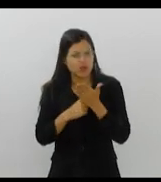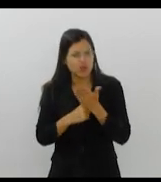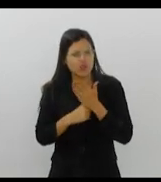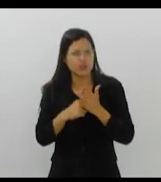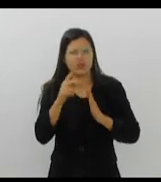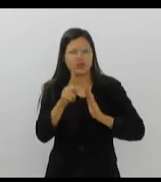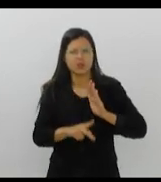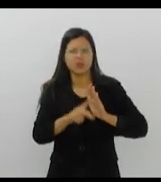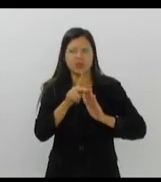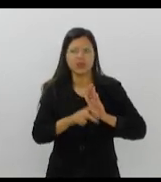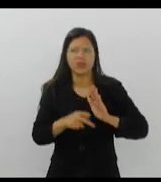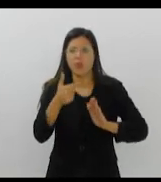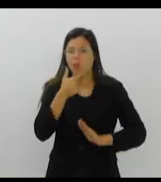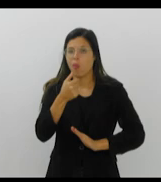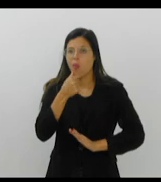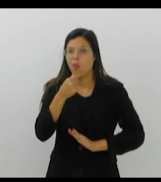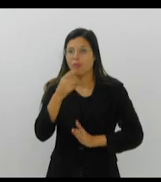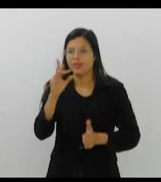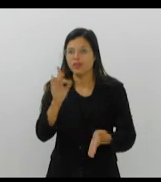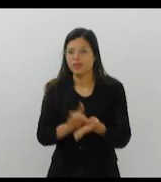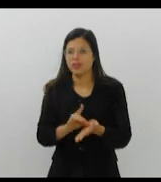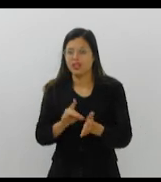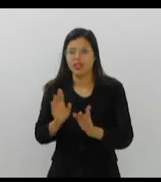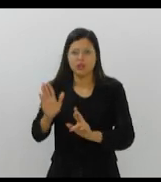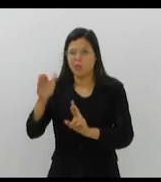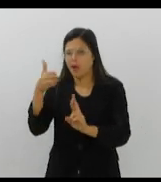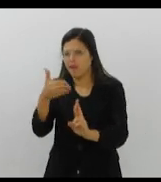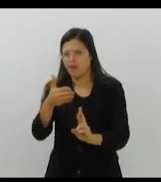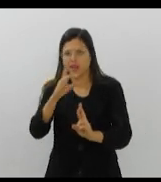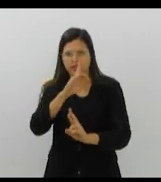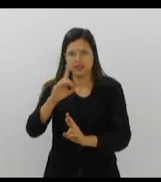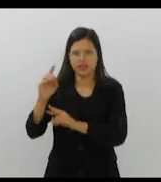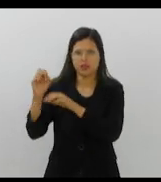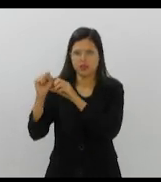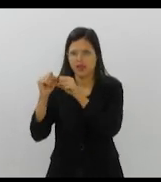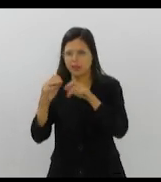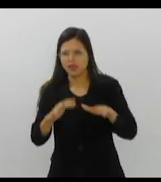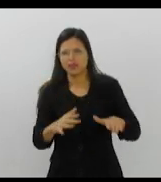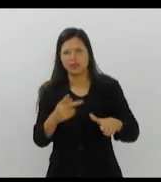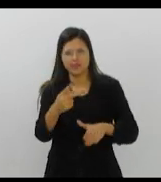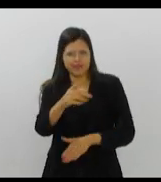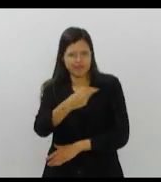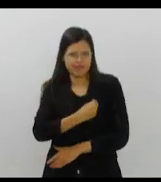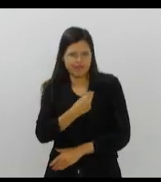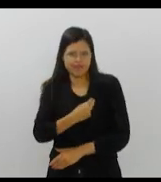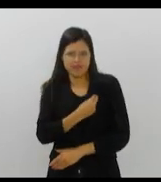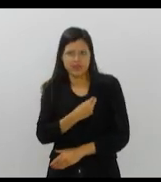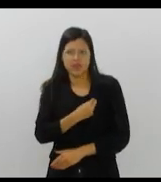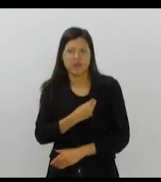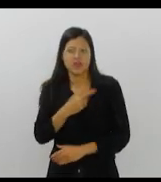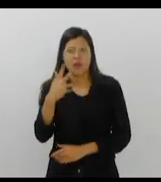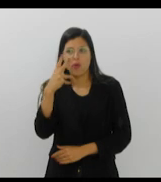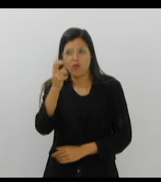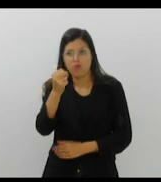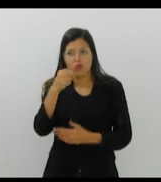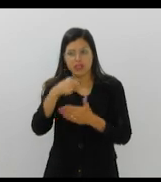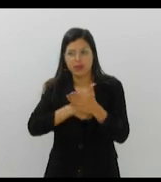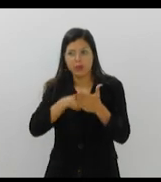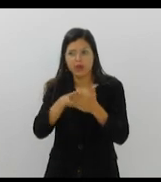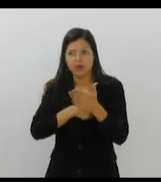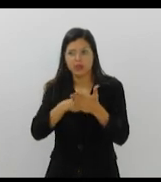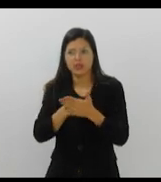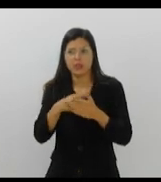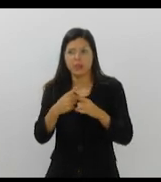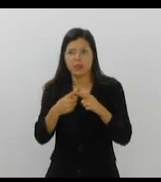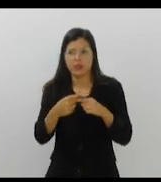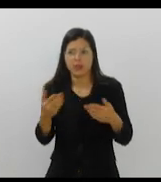homem que, de verdade, eu tenho como referência. Deus abençoe você nessa sua caminhada, meu irmão. Te dê muita força para lutar, porque hoje